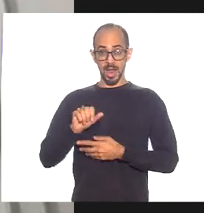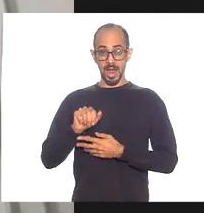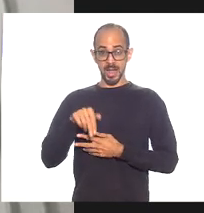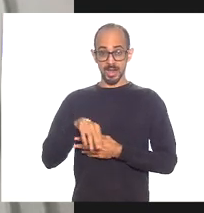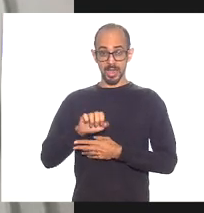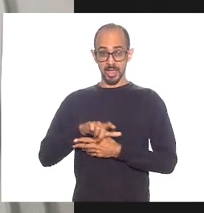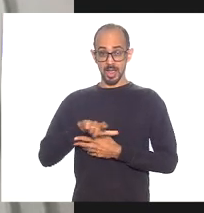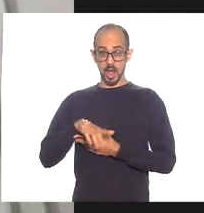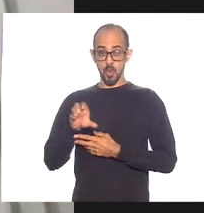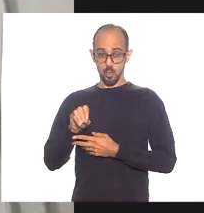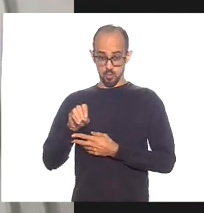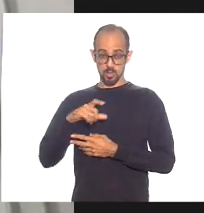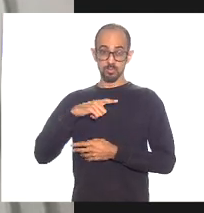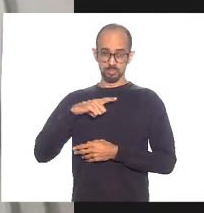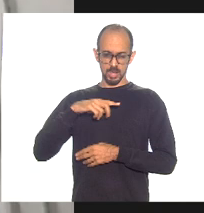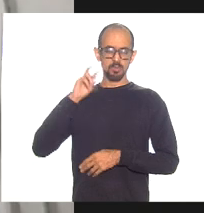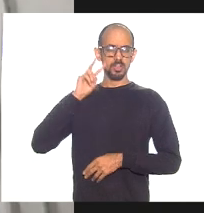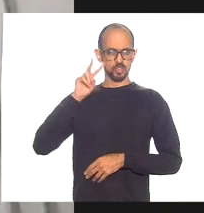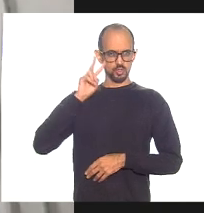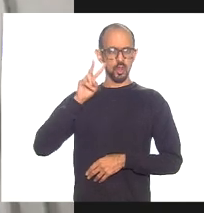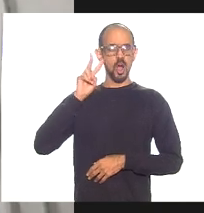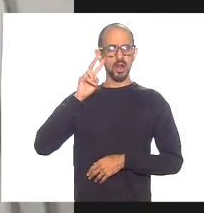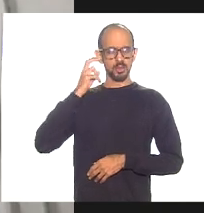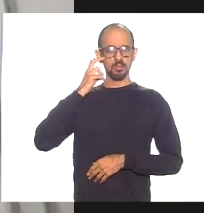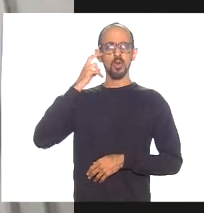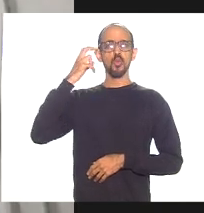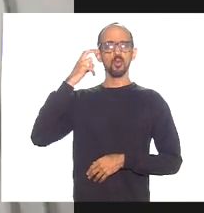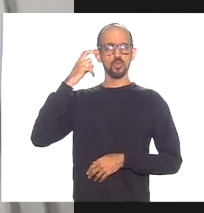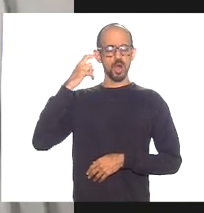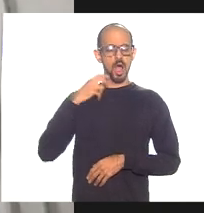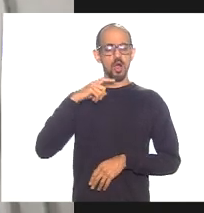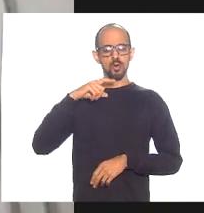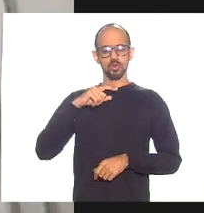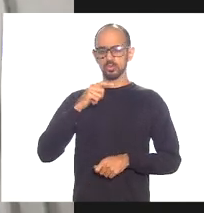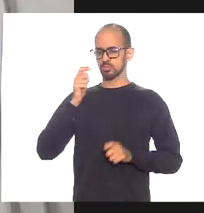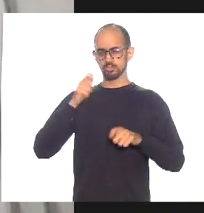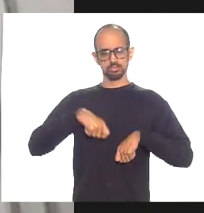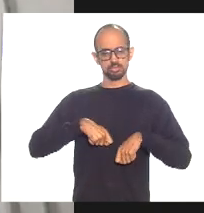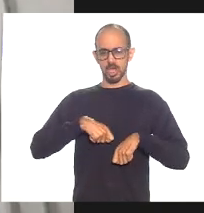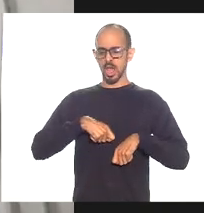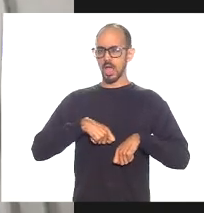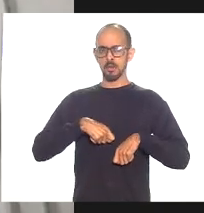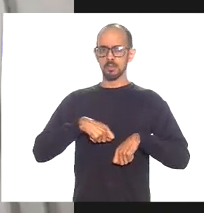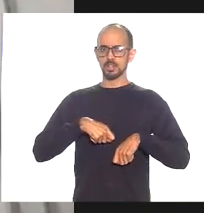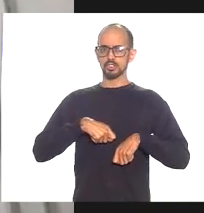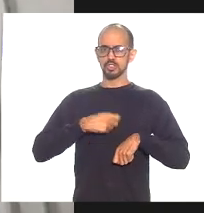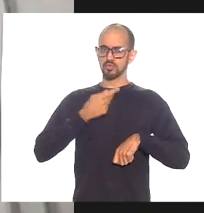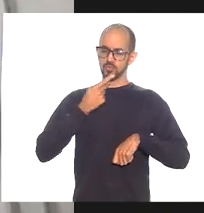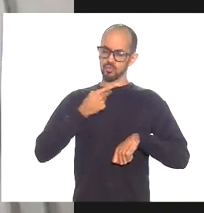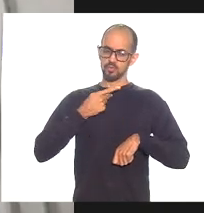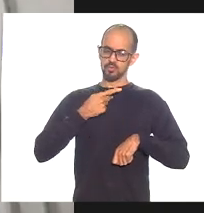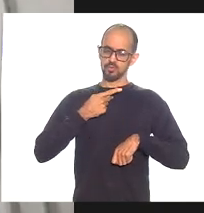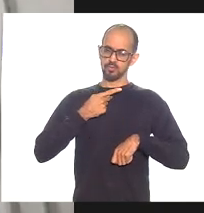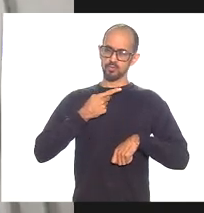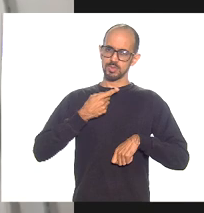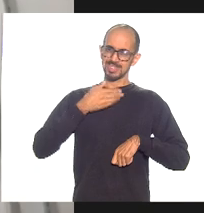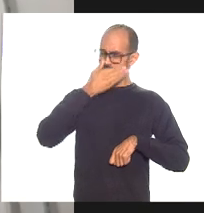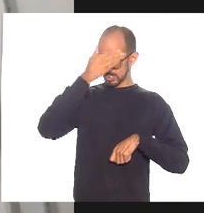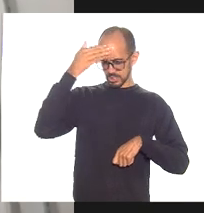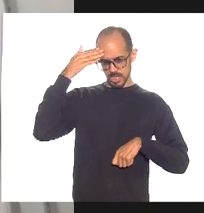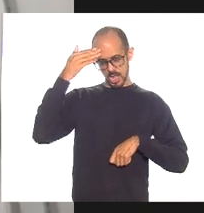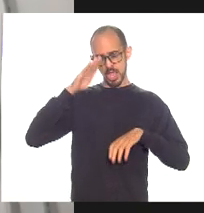história cultural, inegável, né, na cidade do Rio de Janeiro,